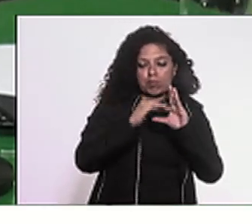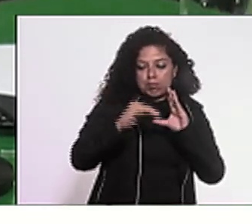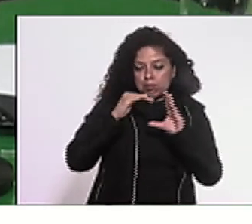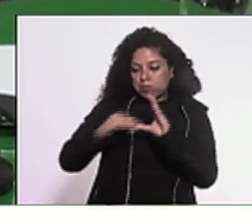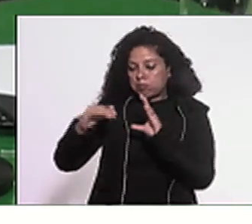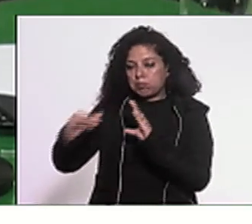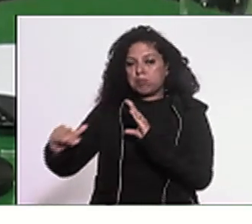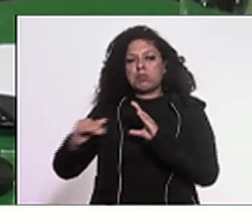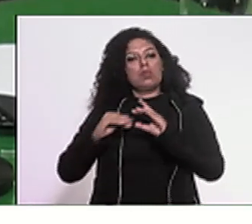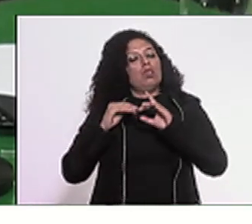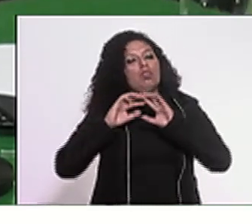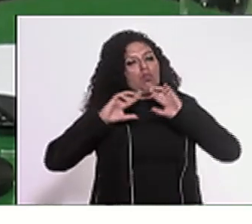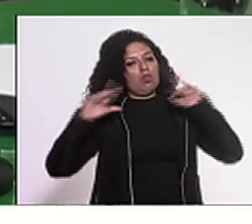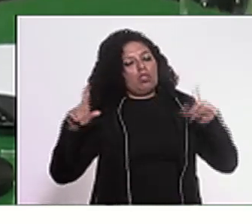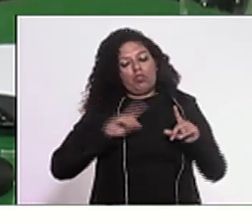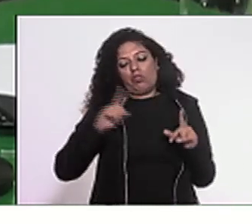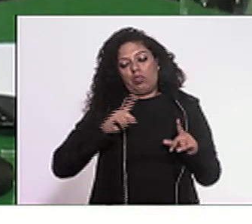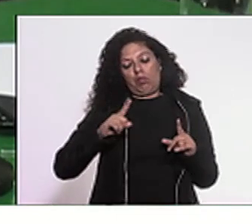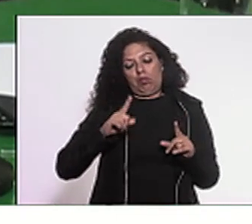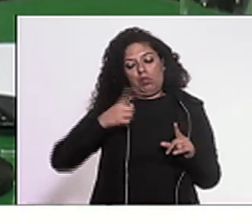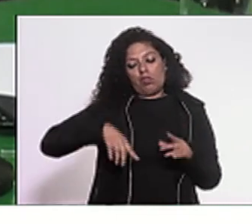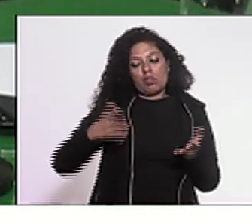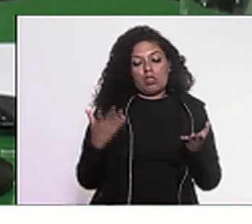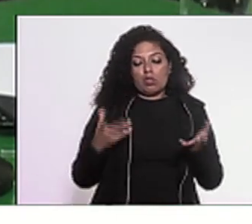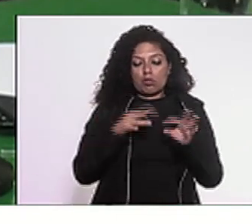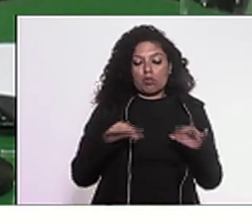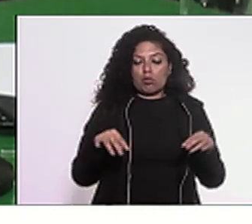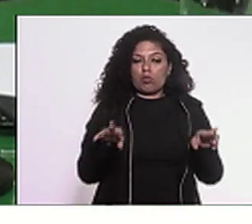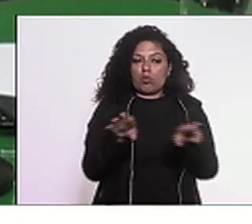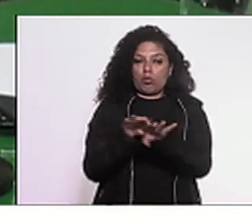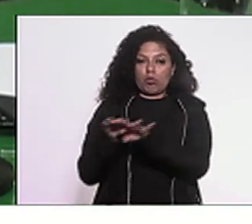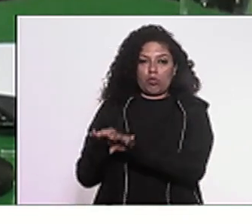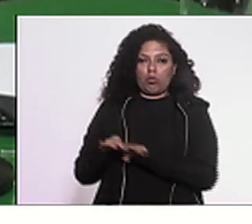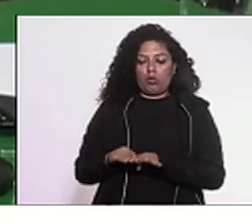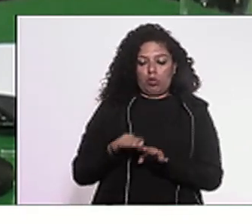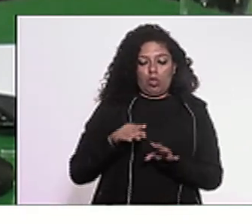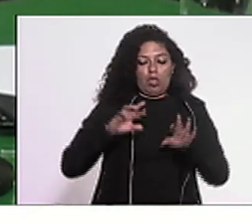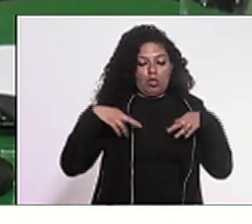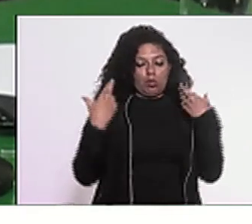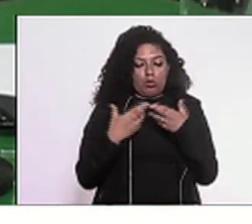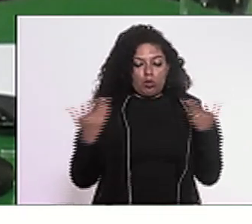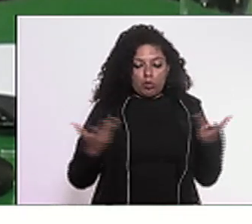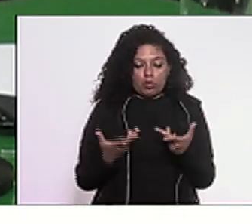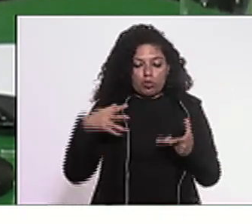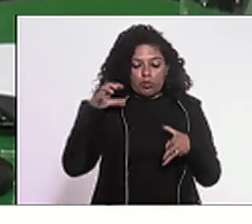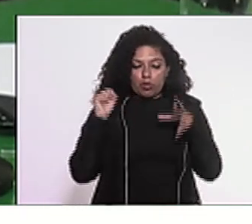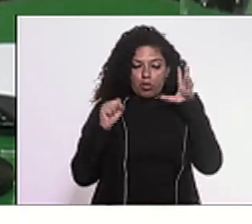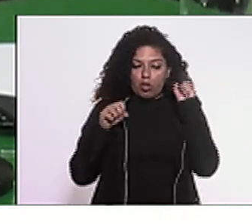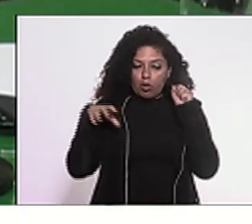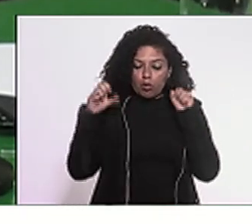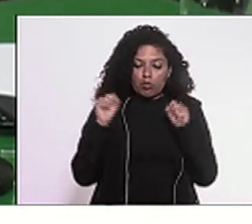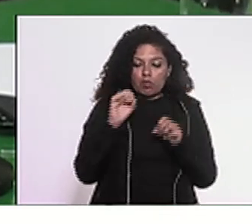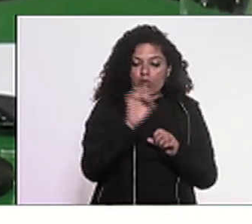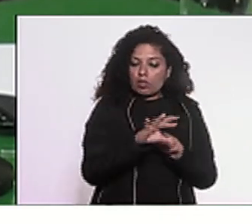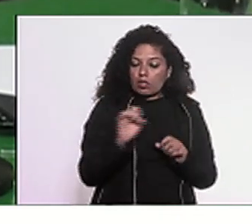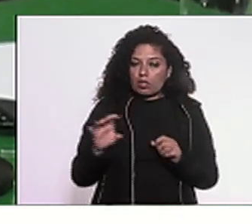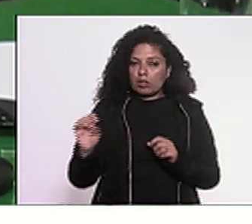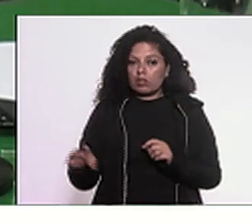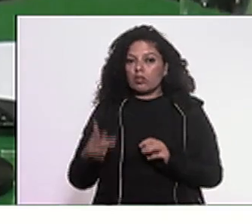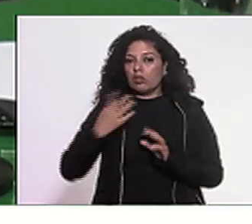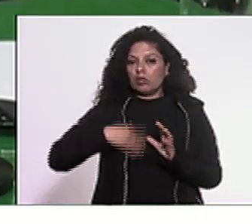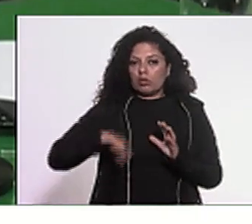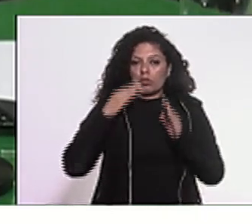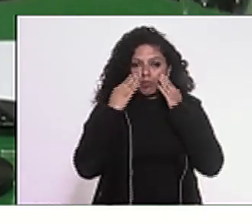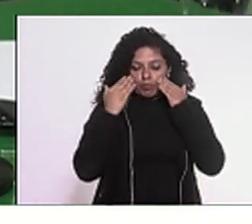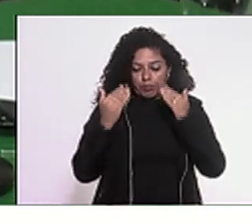protocolo. Essa audiência pública é justamente para a gente escutar, né, todo mundo e tirar uma síntese disso, para a gente justamente